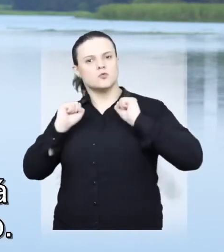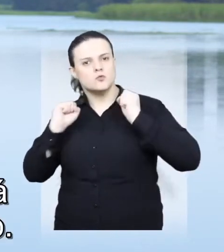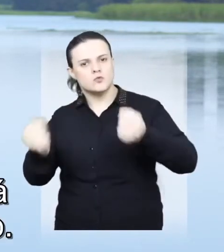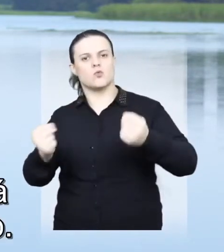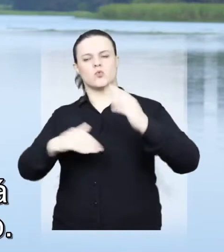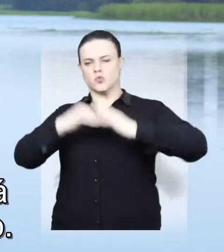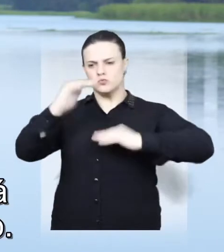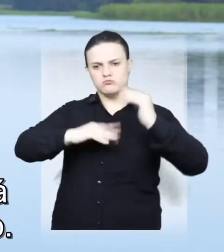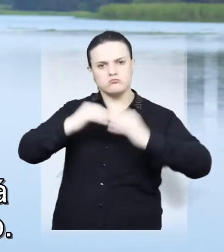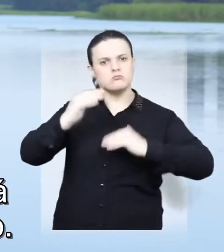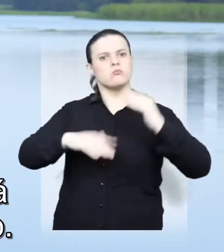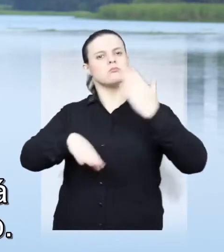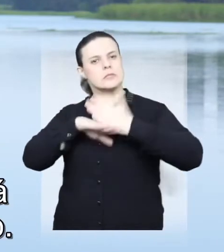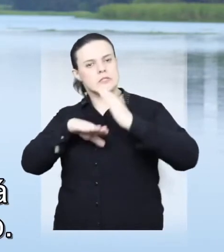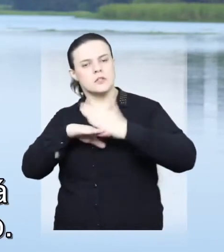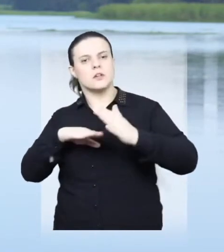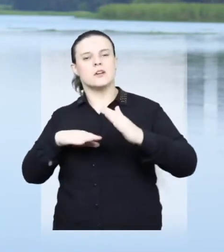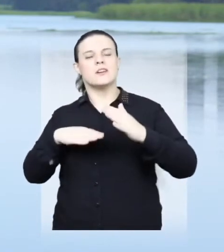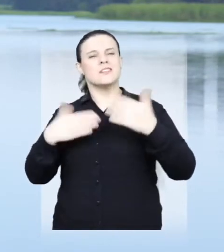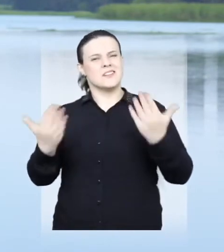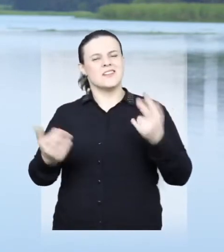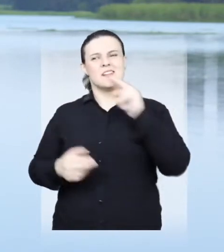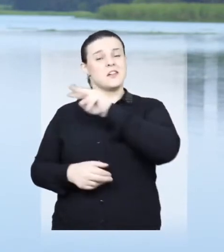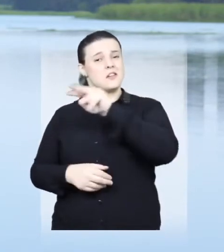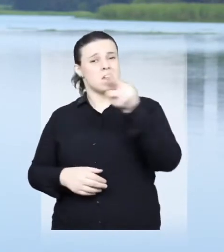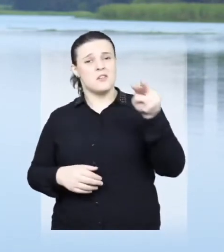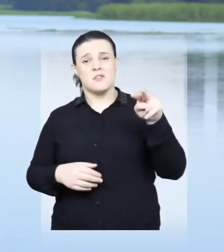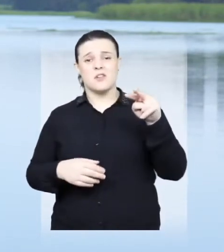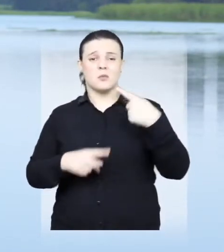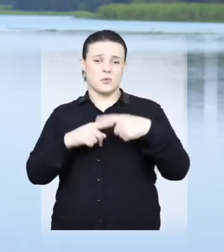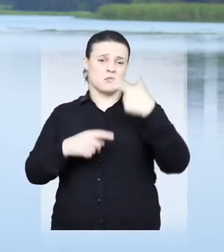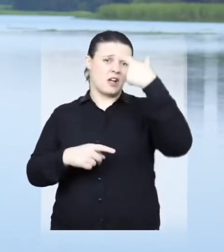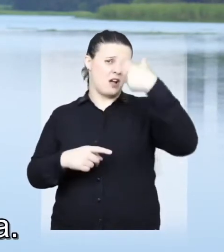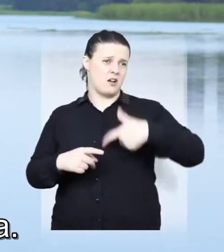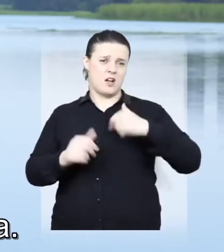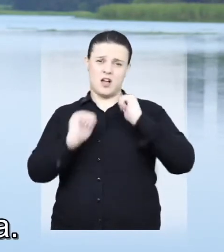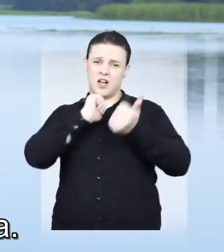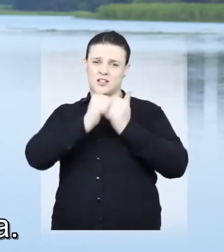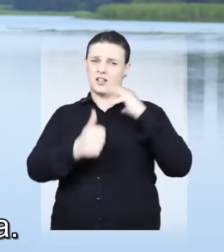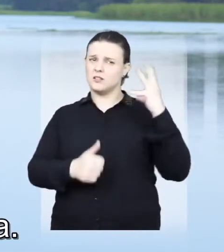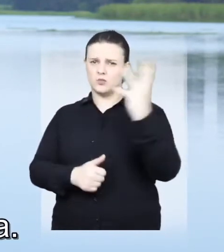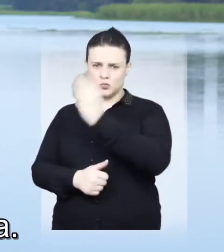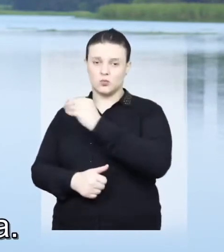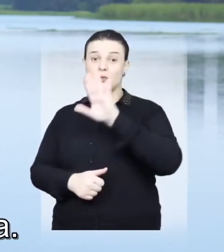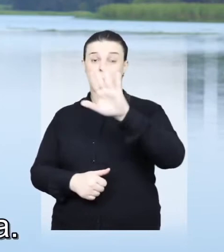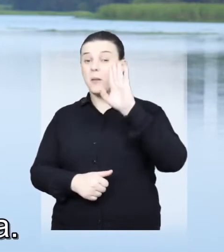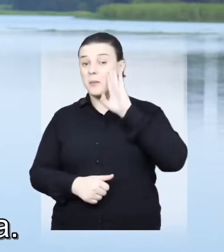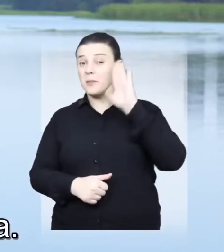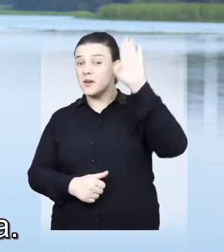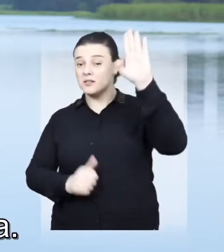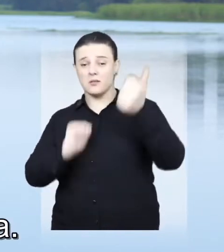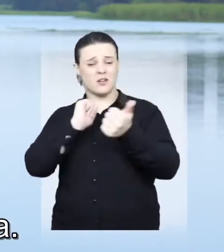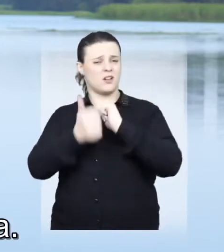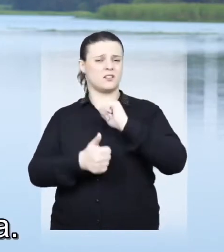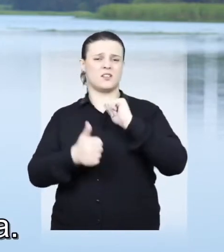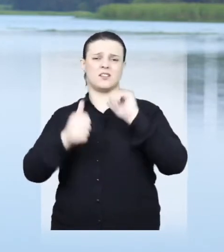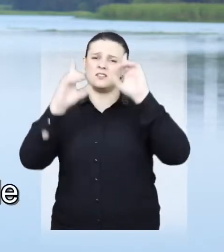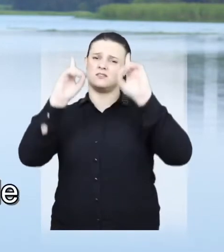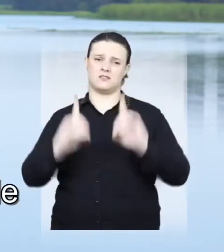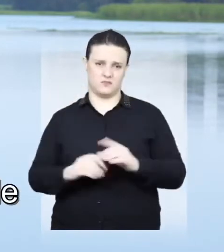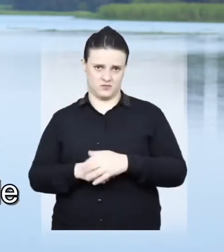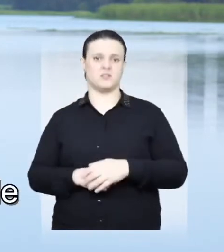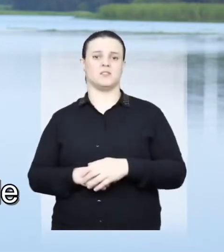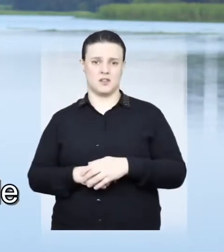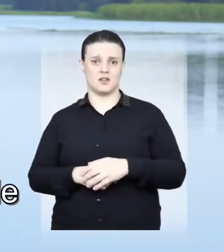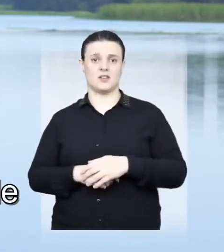ali desempenhando, como você está desenvolvendo. Eu vejo isso como atleta geral, mas o paradesporto é mais ainda, né?